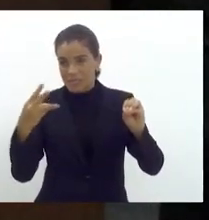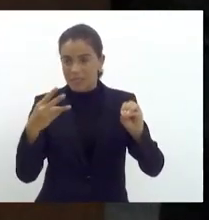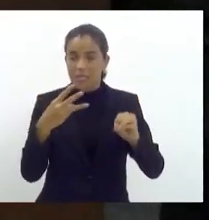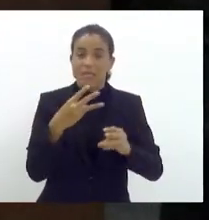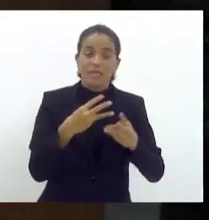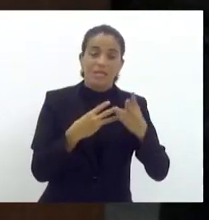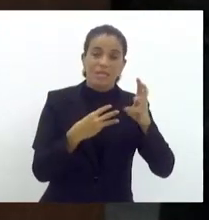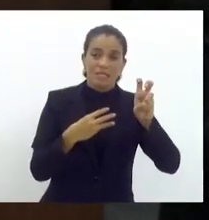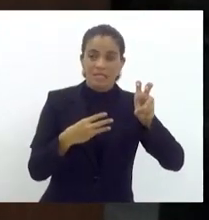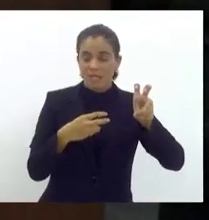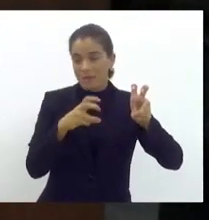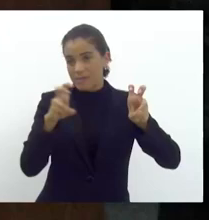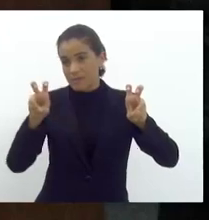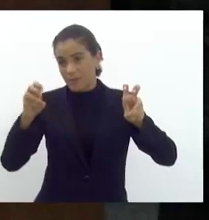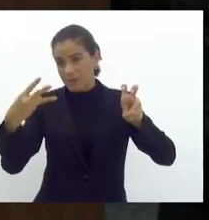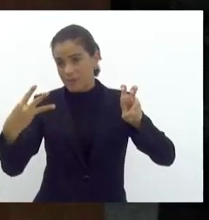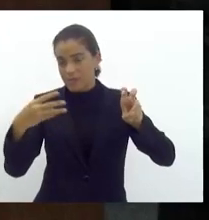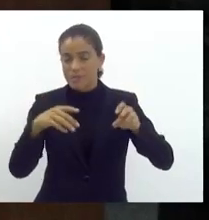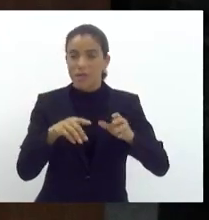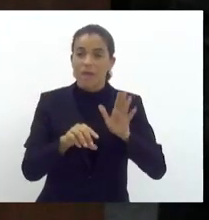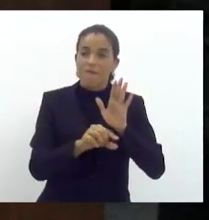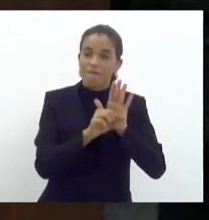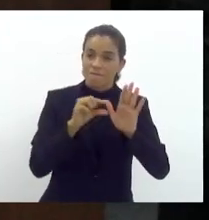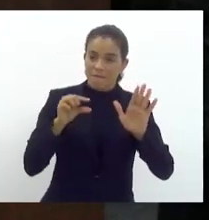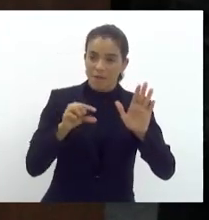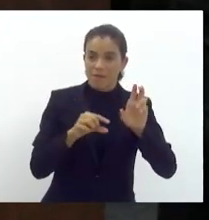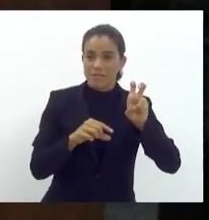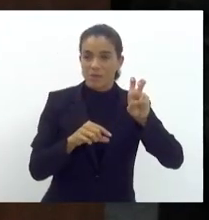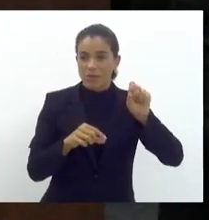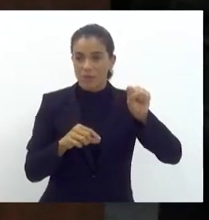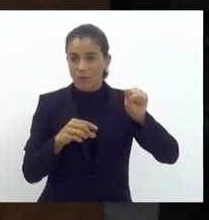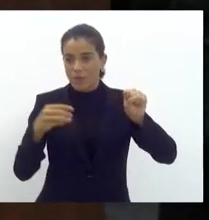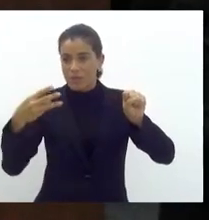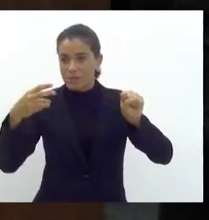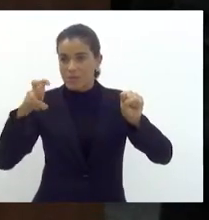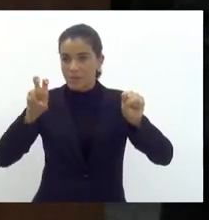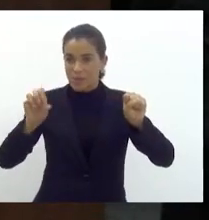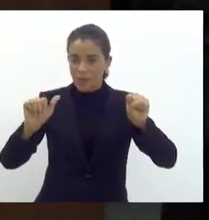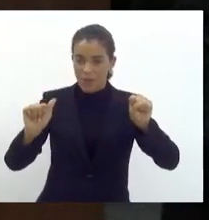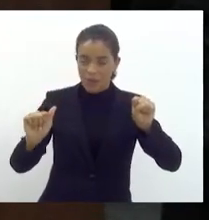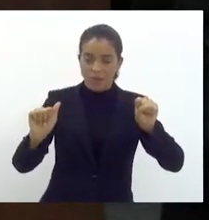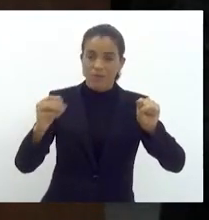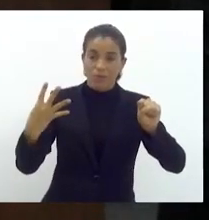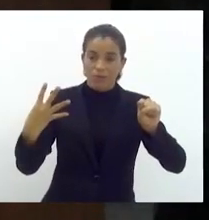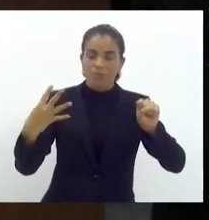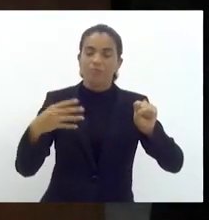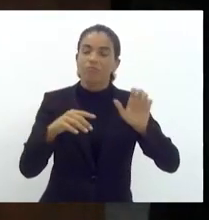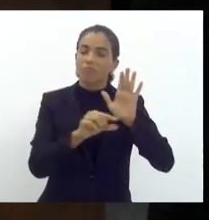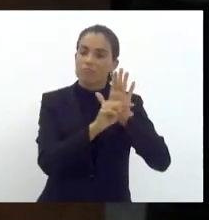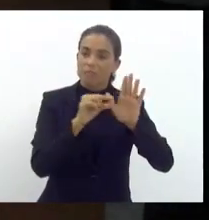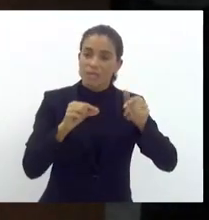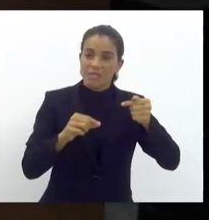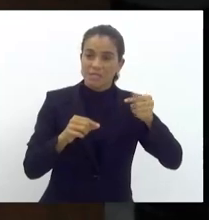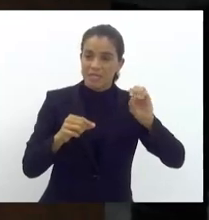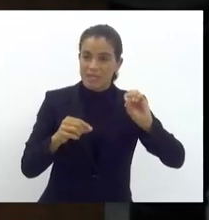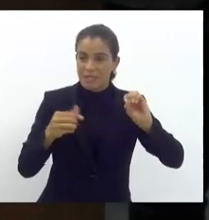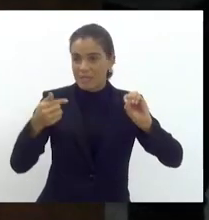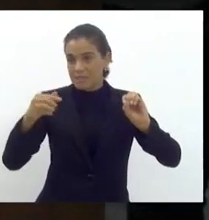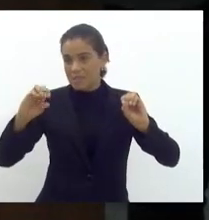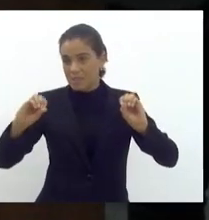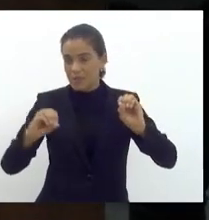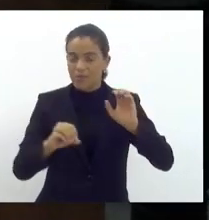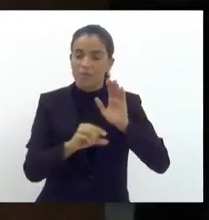35 a 53 favoráveis emendas 58 a 54 favoráveis emendas de 70 a 79